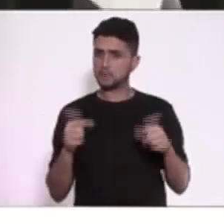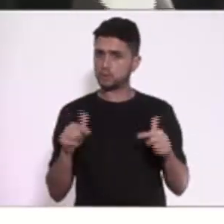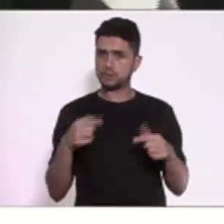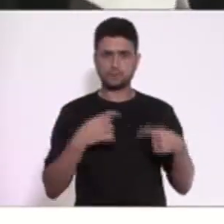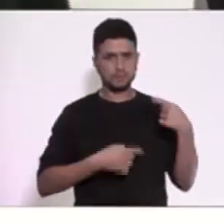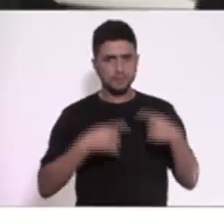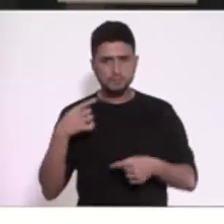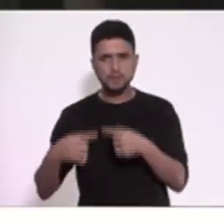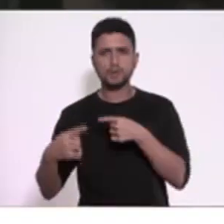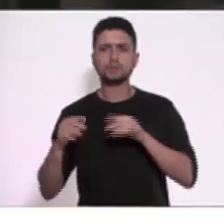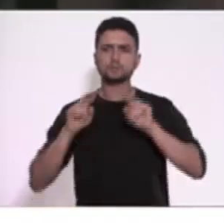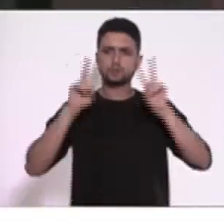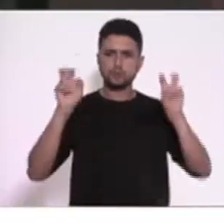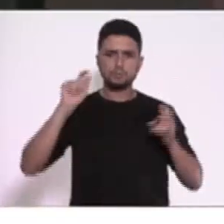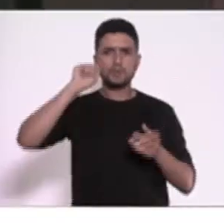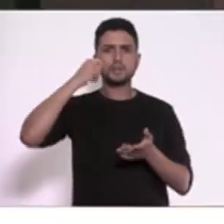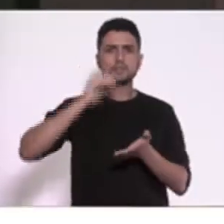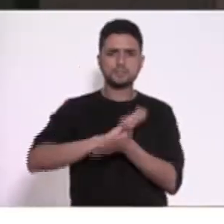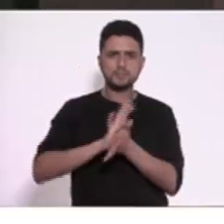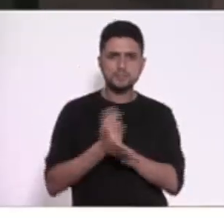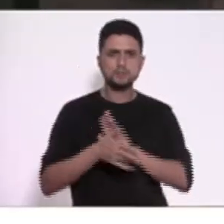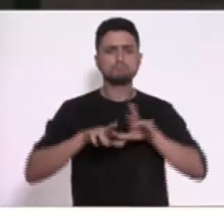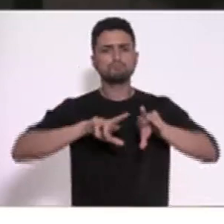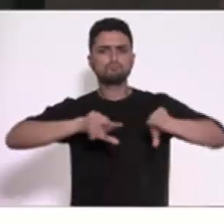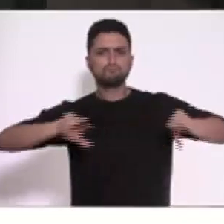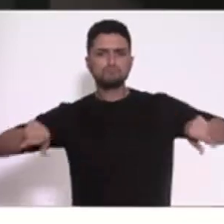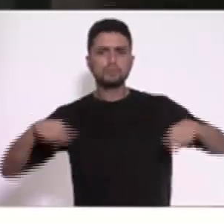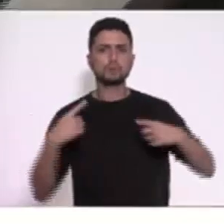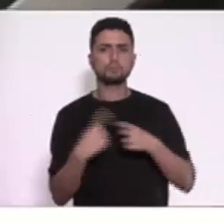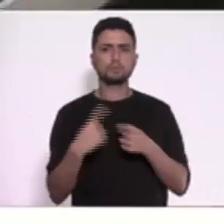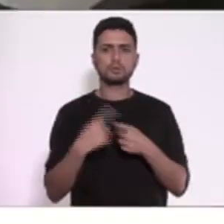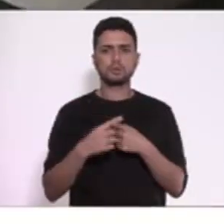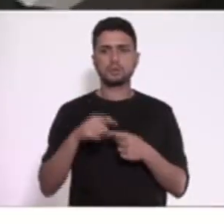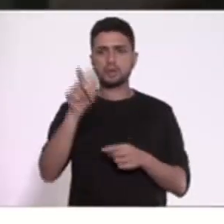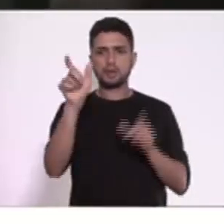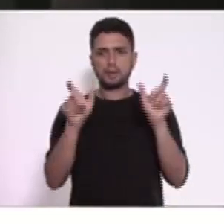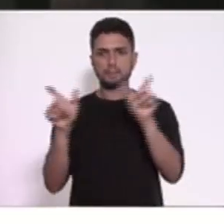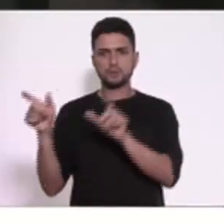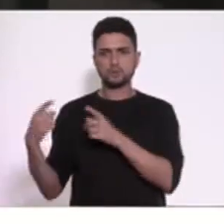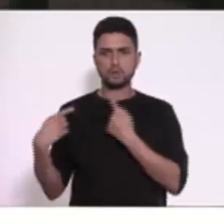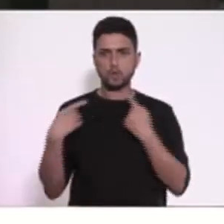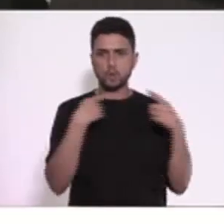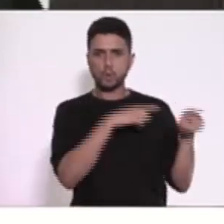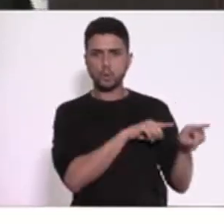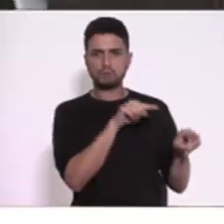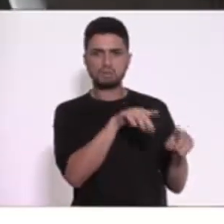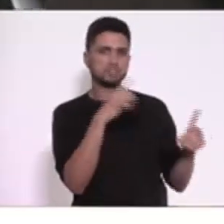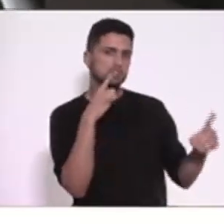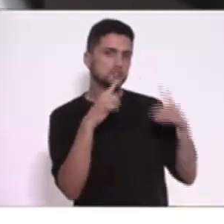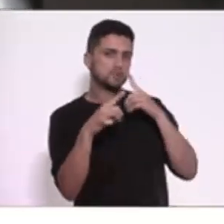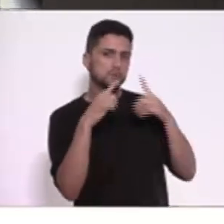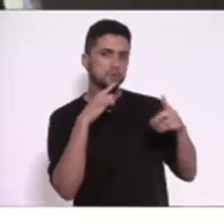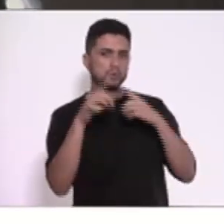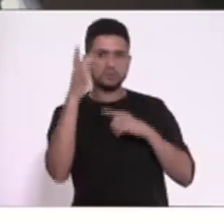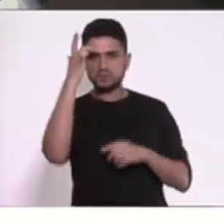fundamentado e com ideias mais plurais, porque quando alguém se opõe a esse discurso fácil de